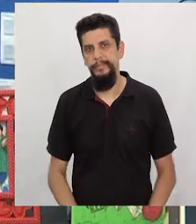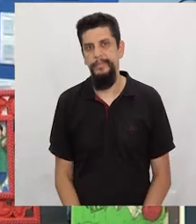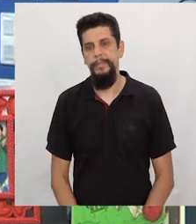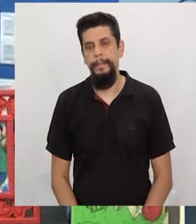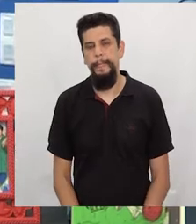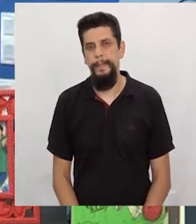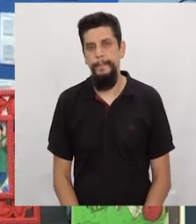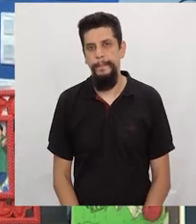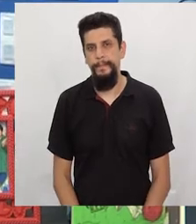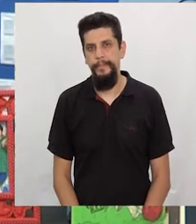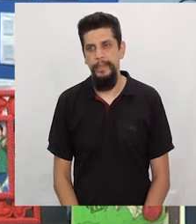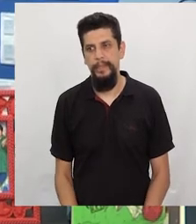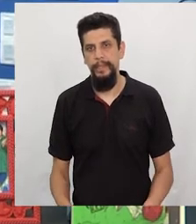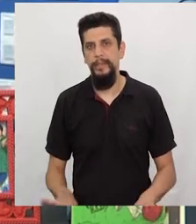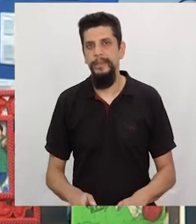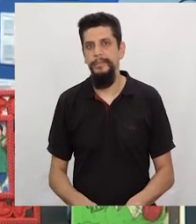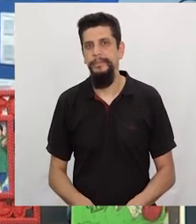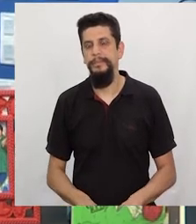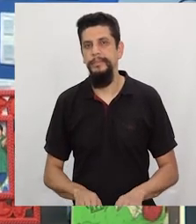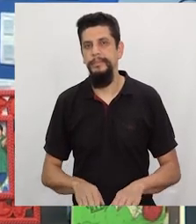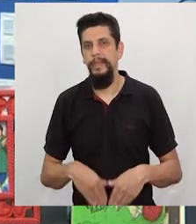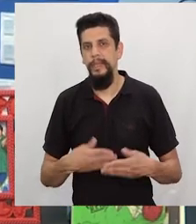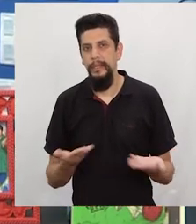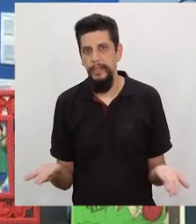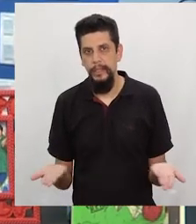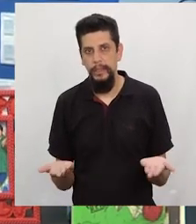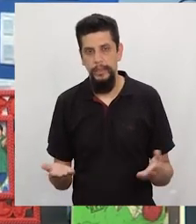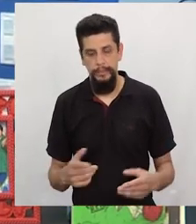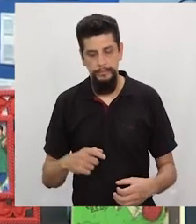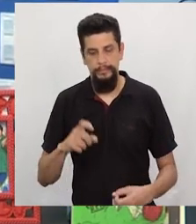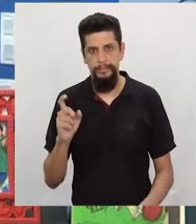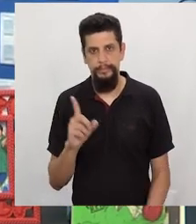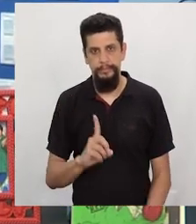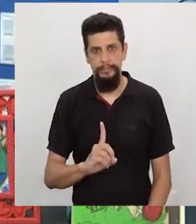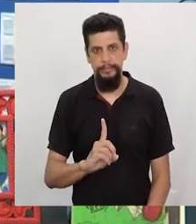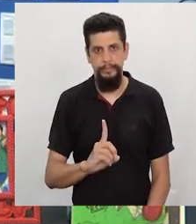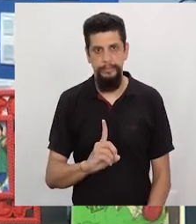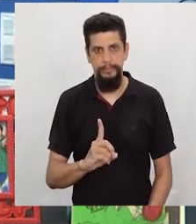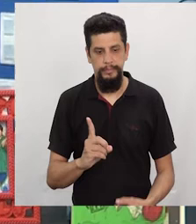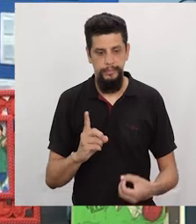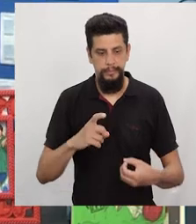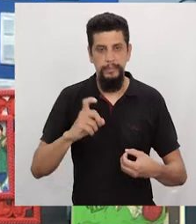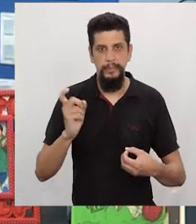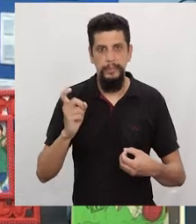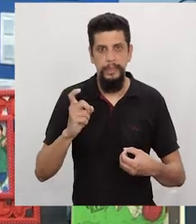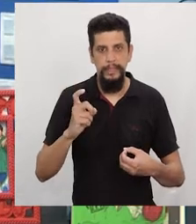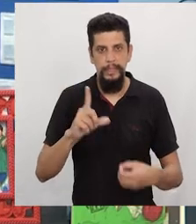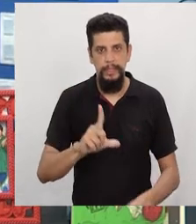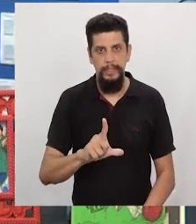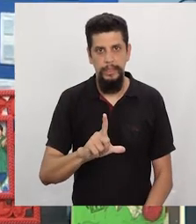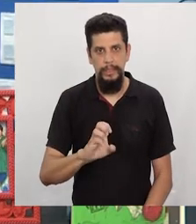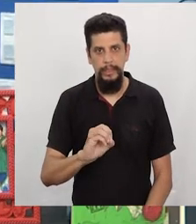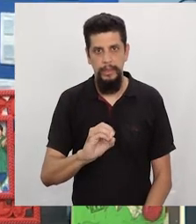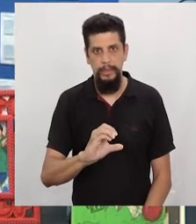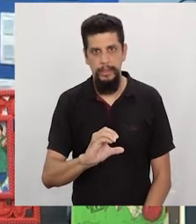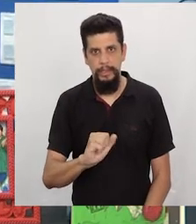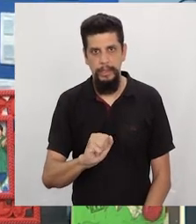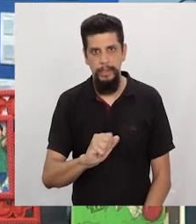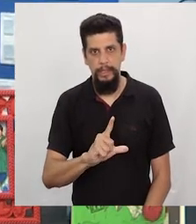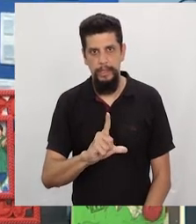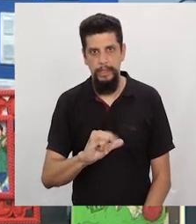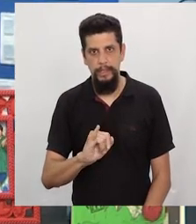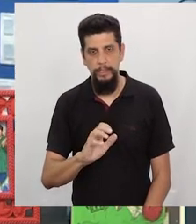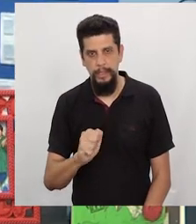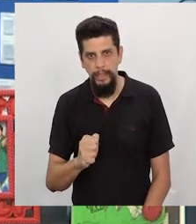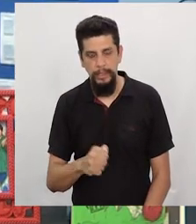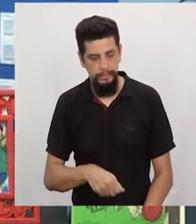horta. Foi então que a dona Leocádia se tornou a maior